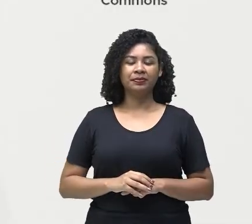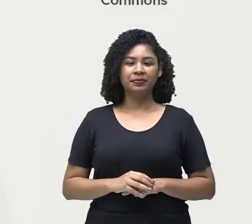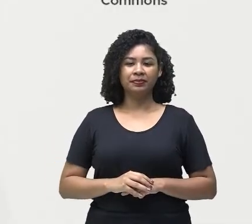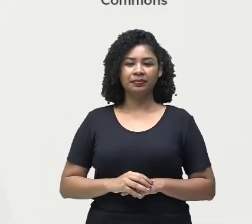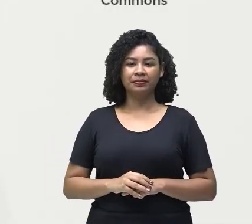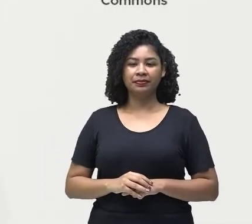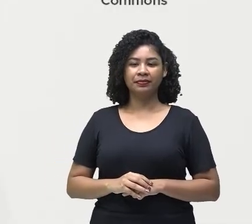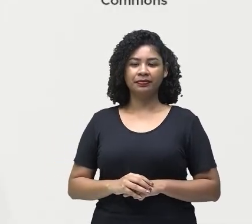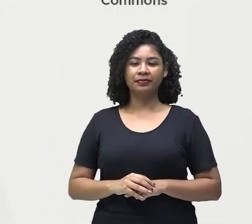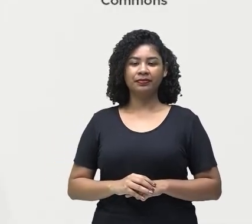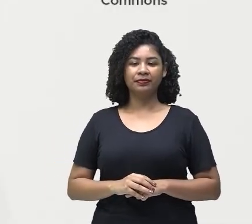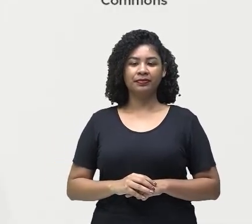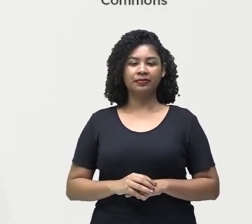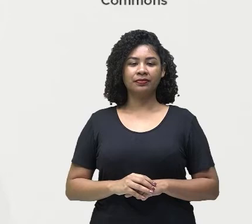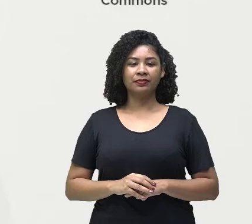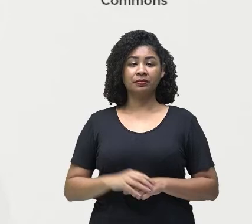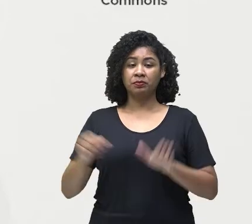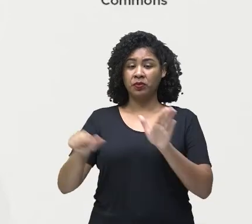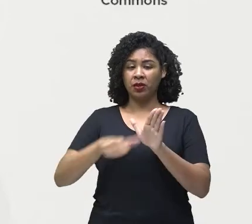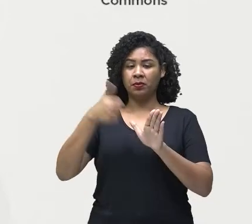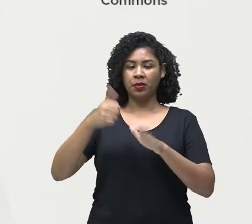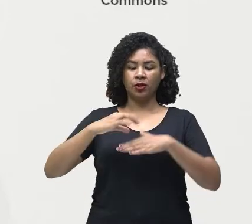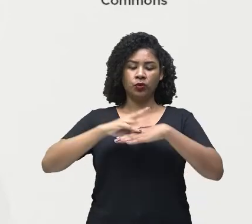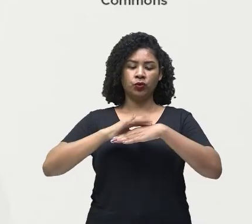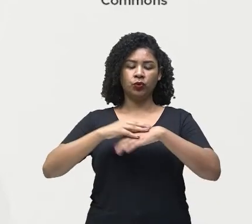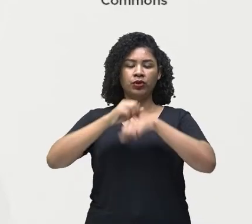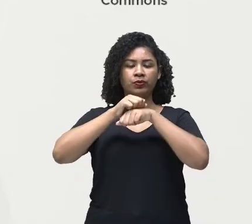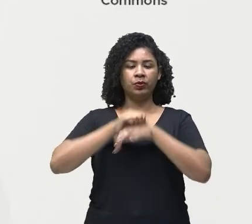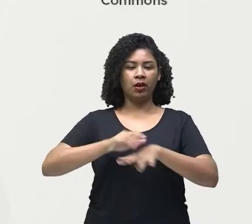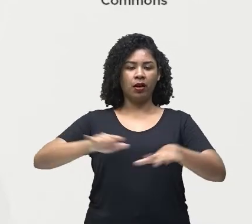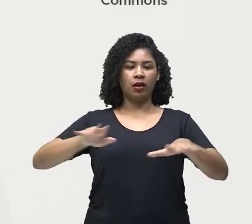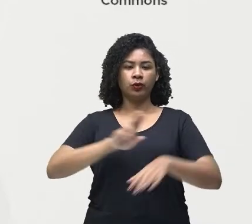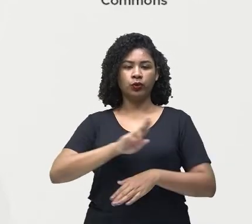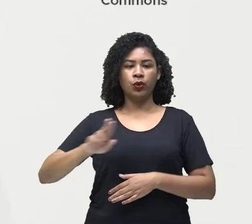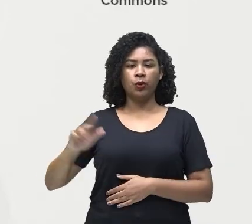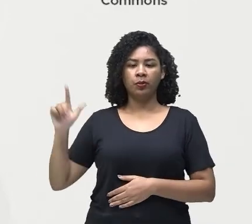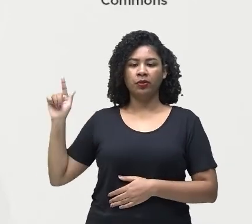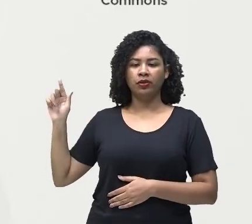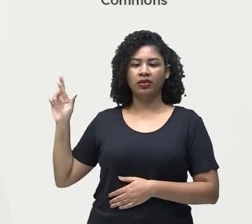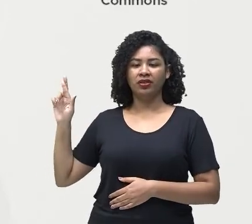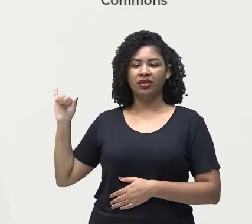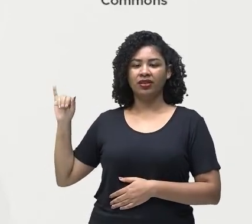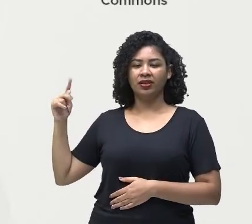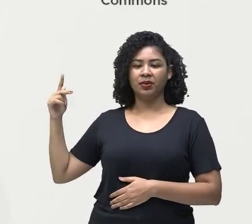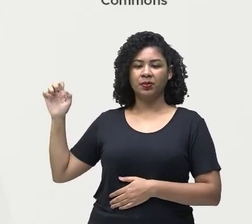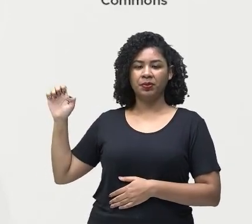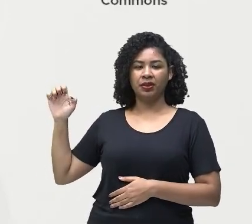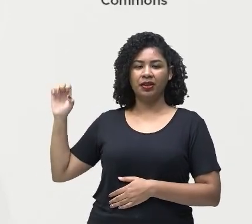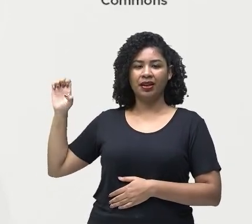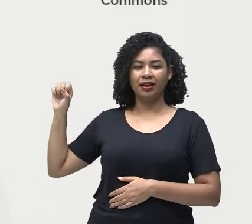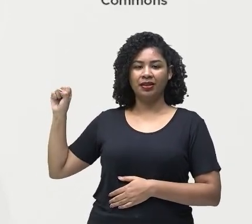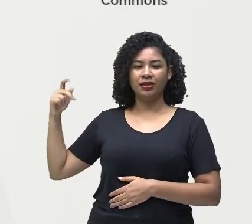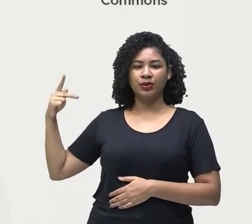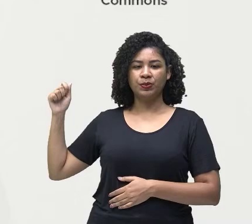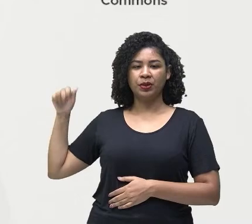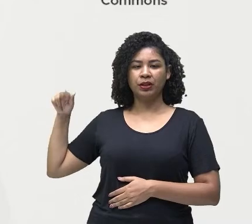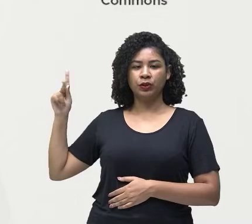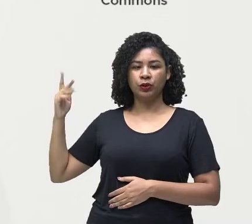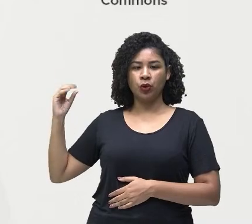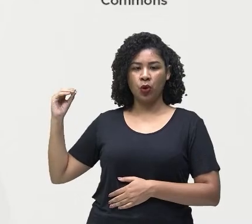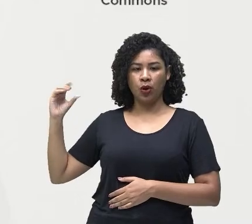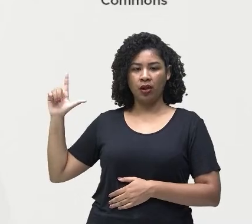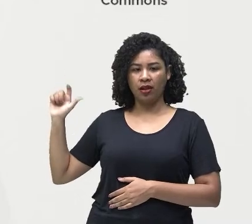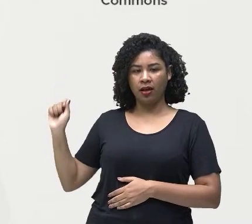A primeira pandemia que eu trago para vocês é a gripe espanhola. A gripe espanhola aconteceu